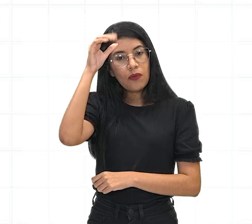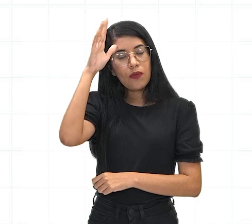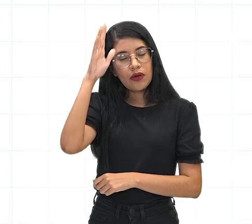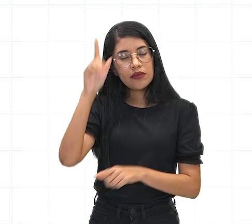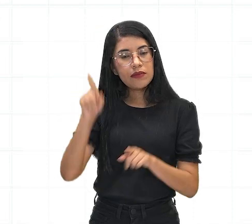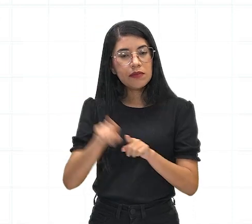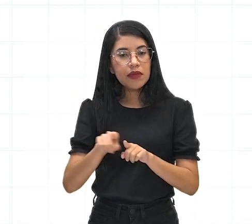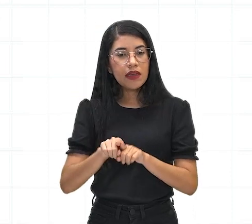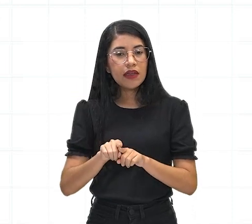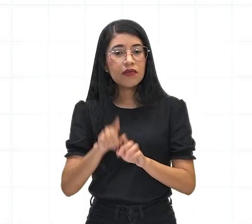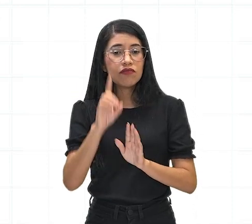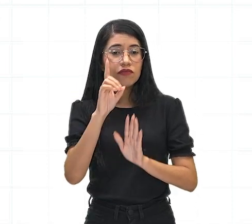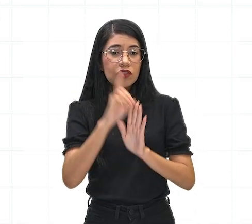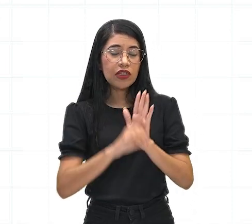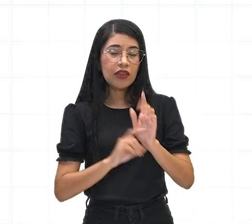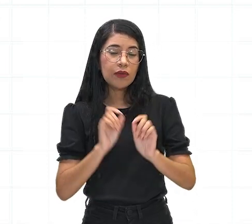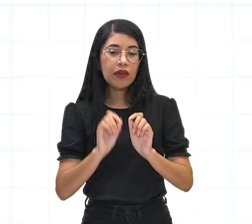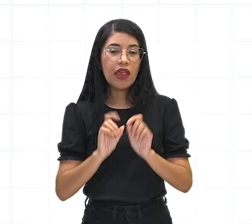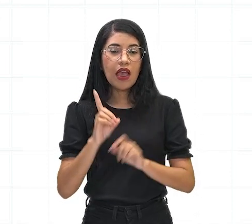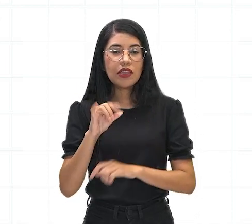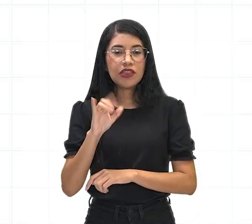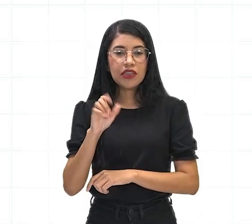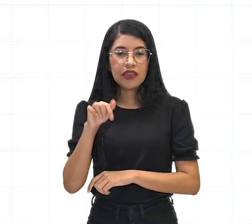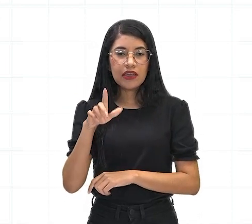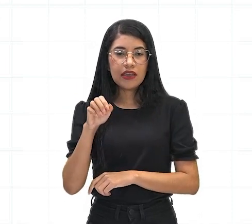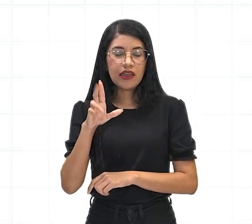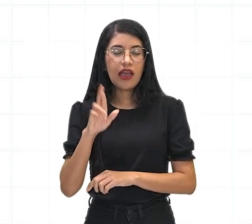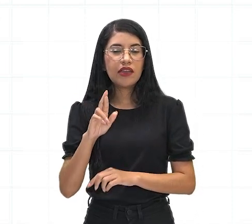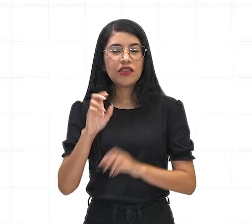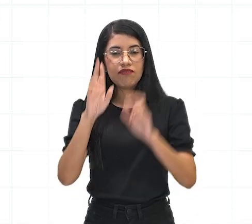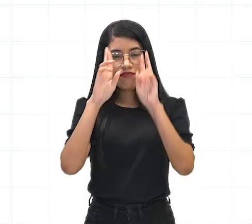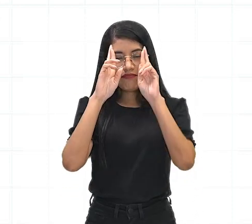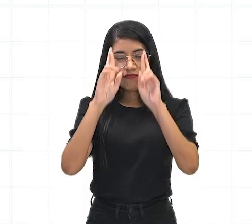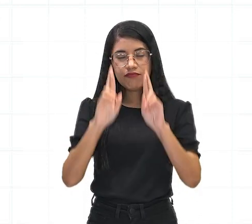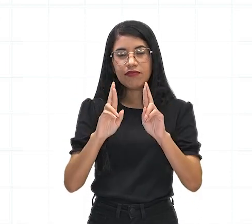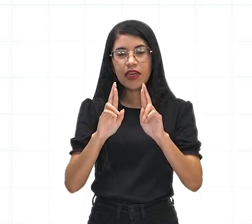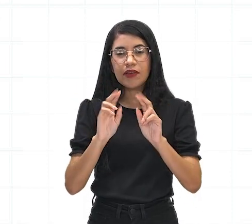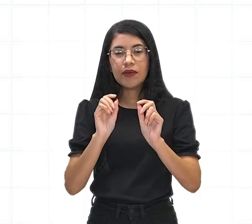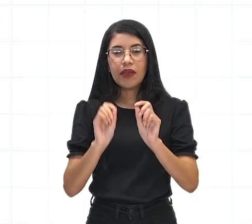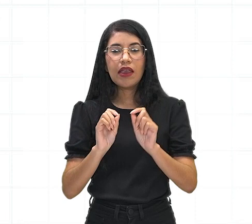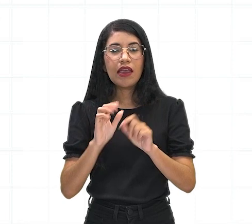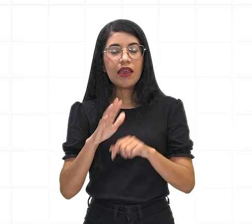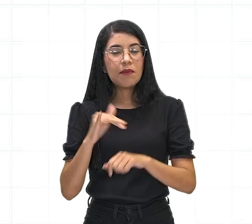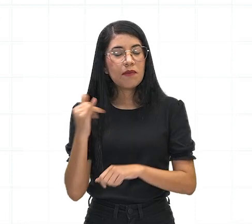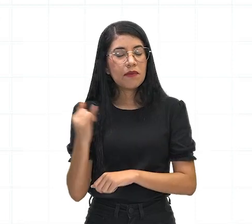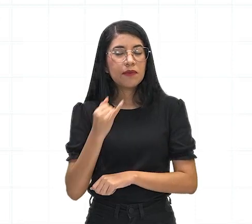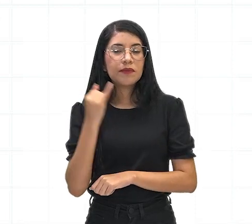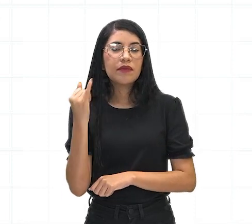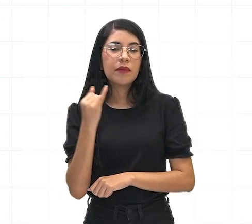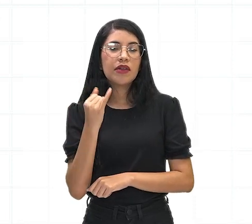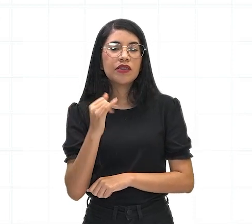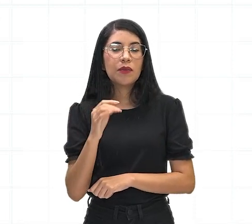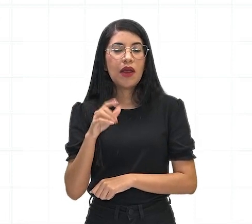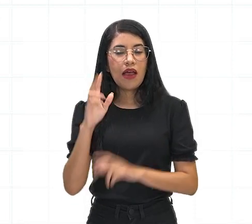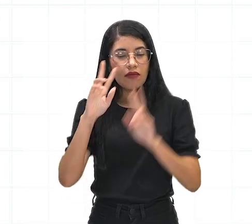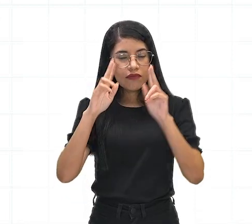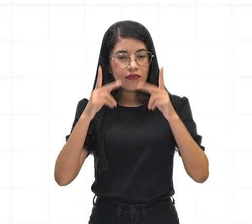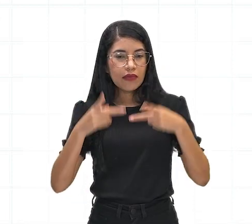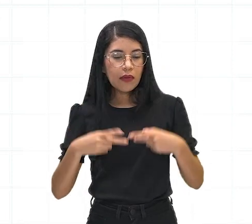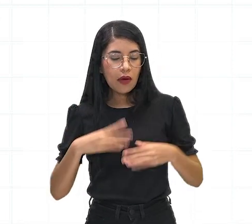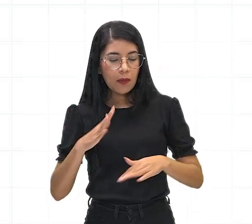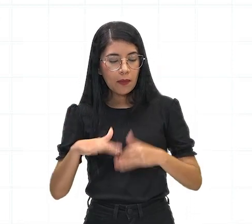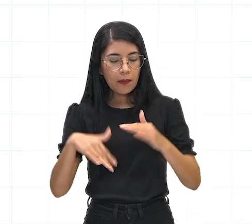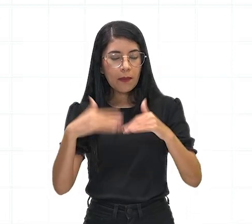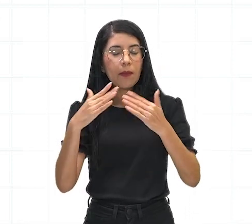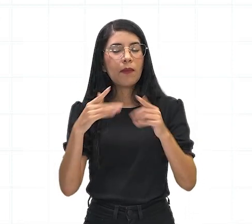conhecimento melhor. Também um direito à dignidade, né, e ao respeito, que são aí essenciais para que esse ser humano,